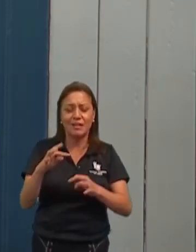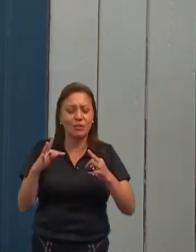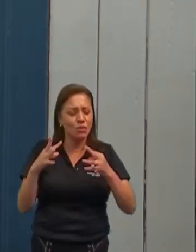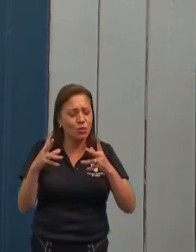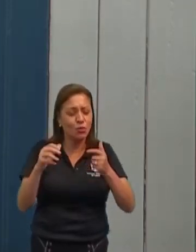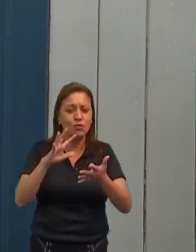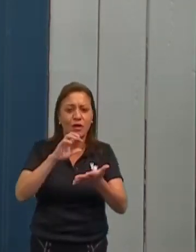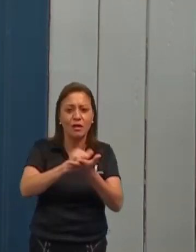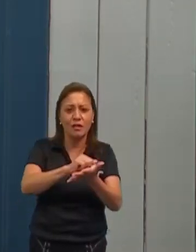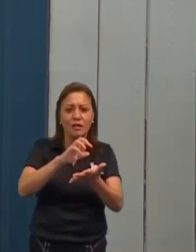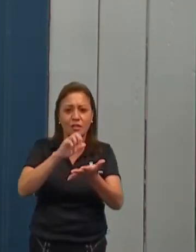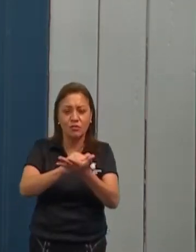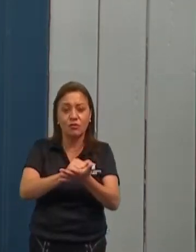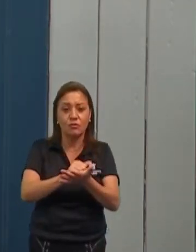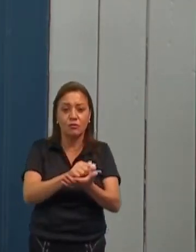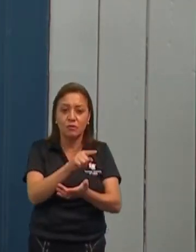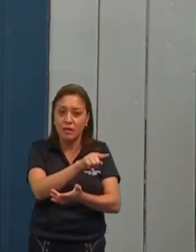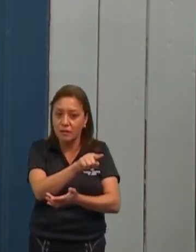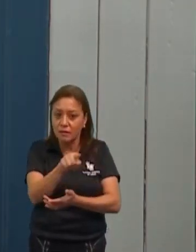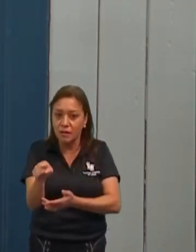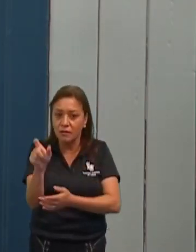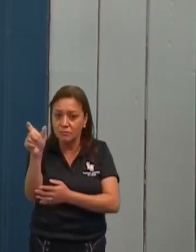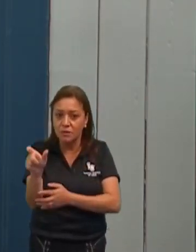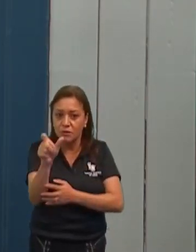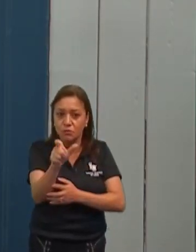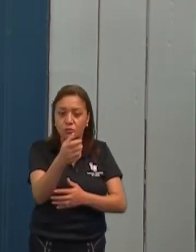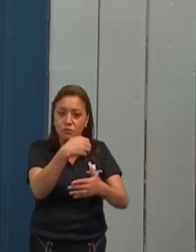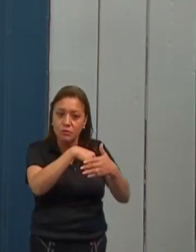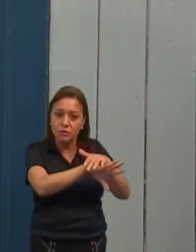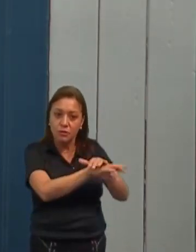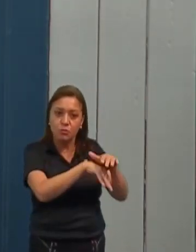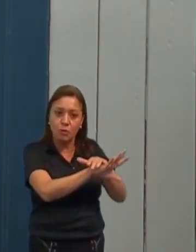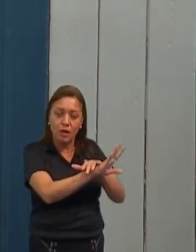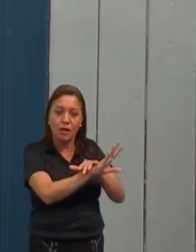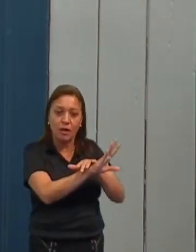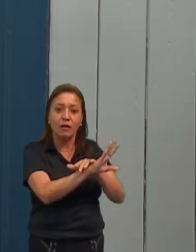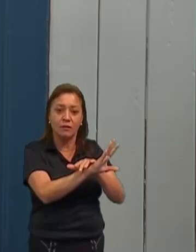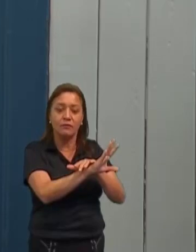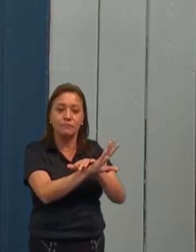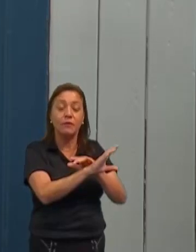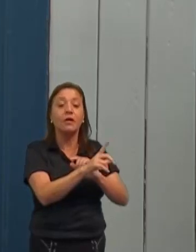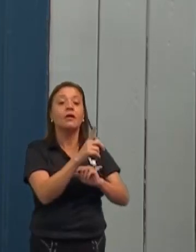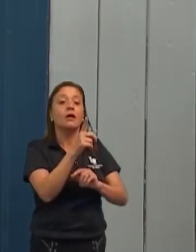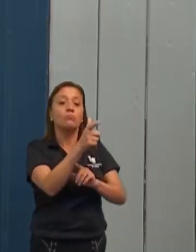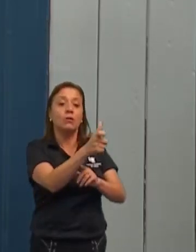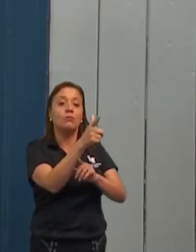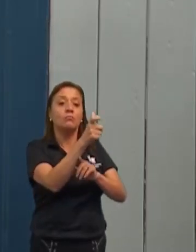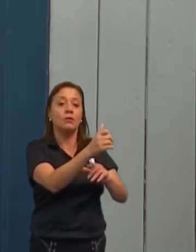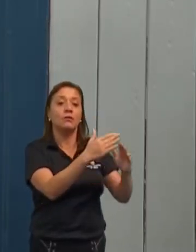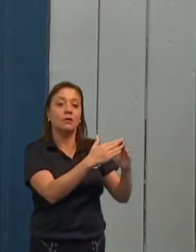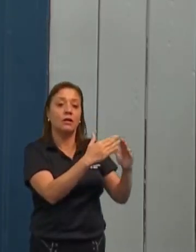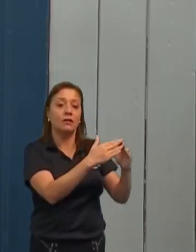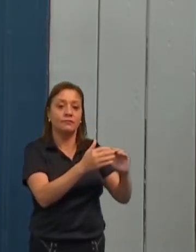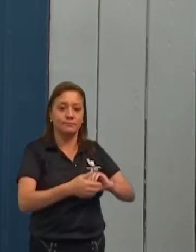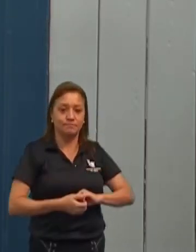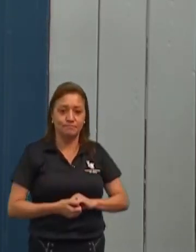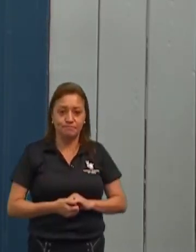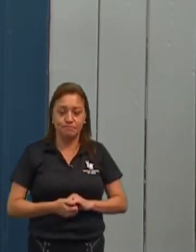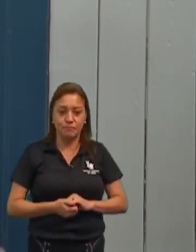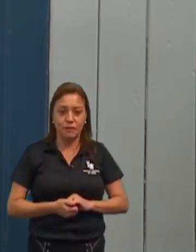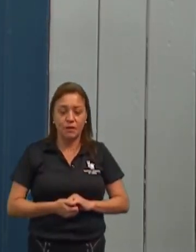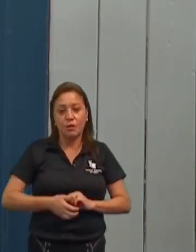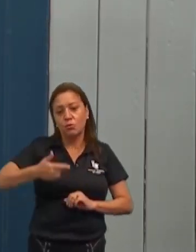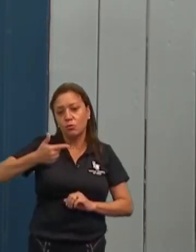registros de colecionadores, atiradores e caçadores, que são os CACs. No seu artigo 2º,